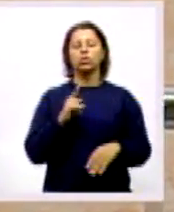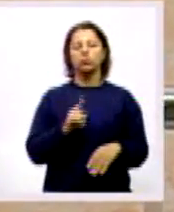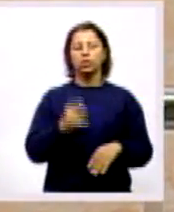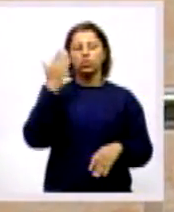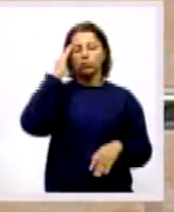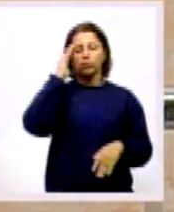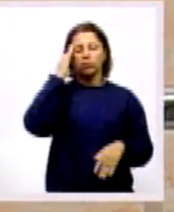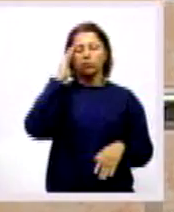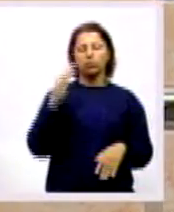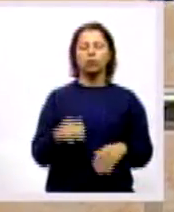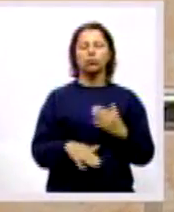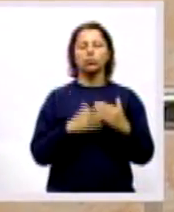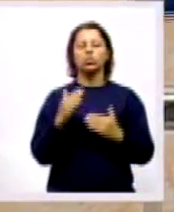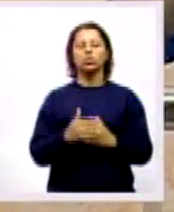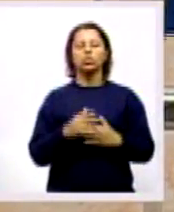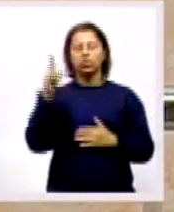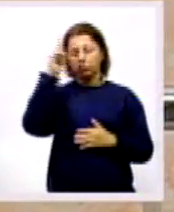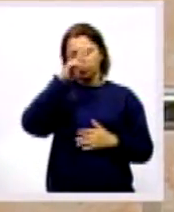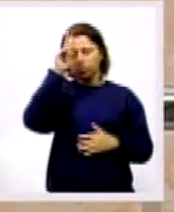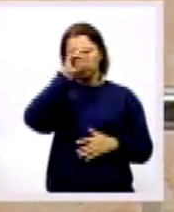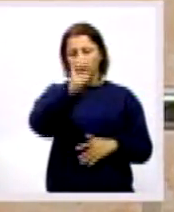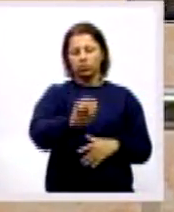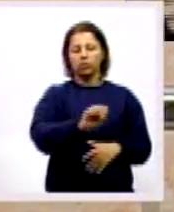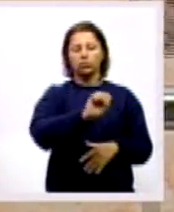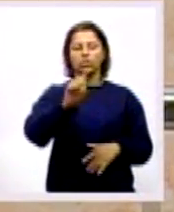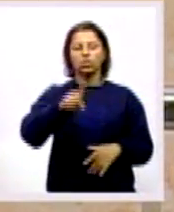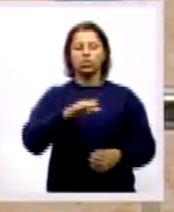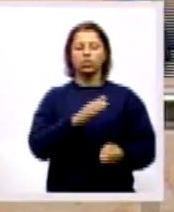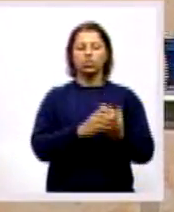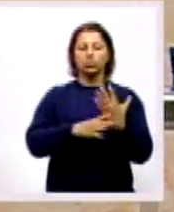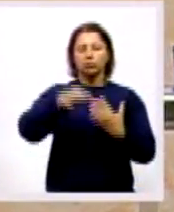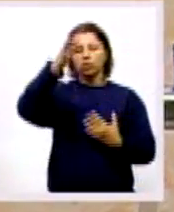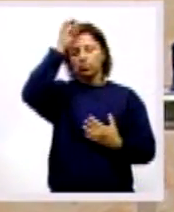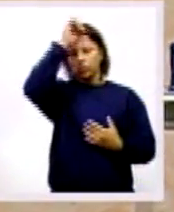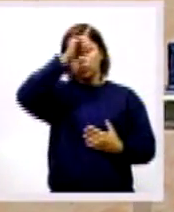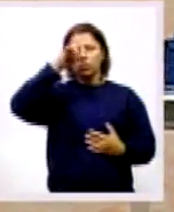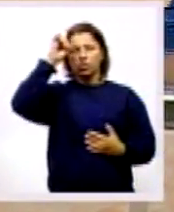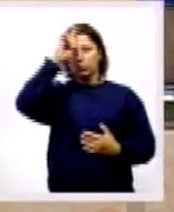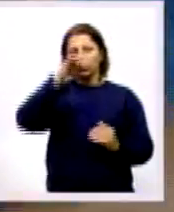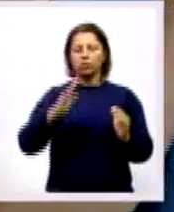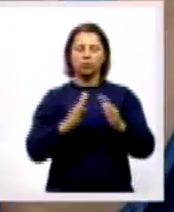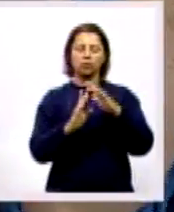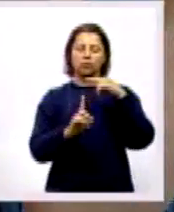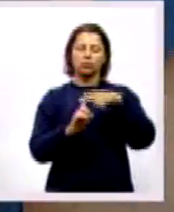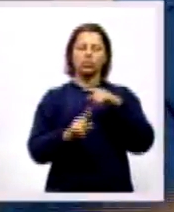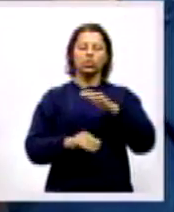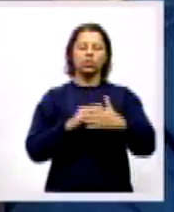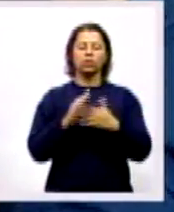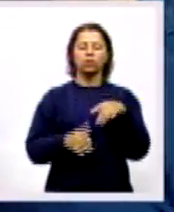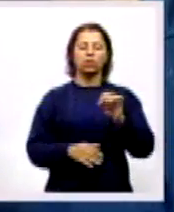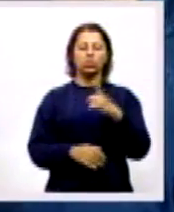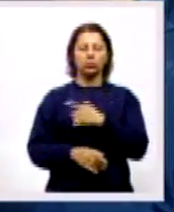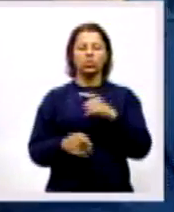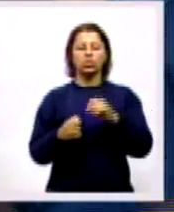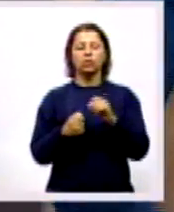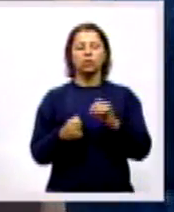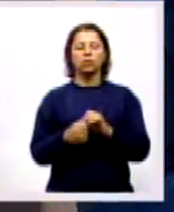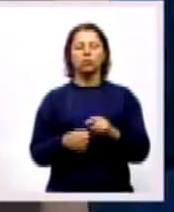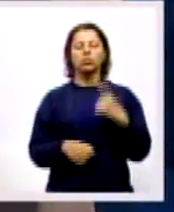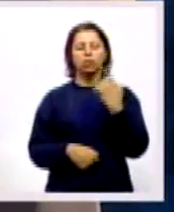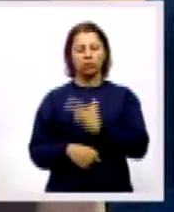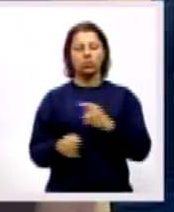toda a teologia sacramental, que é o fruto da ação do Espírito na igreja. Tudo que nós